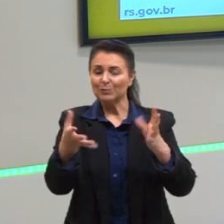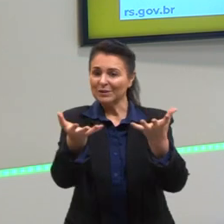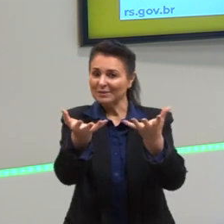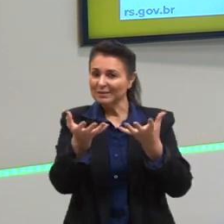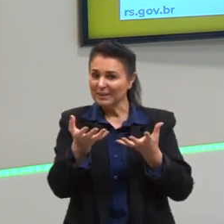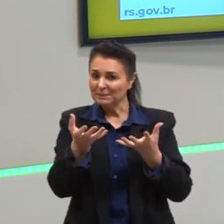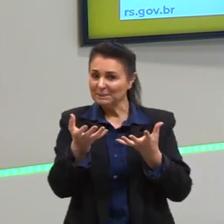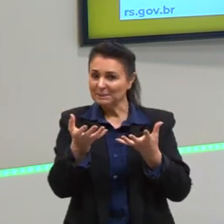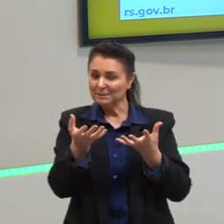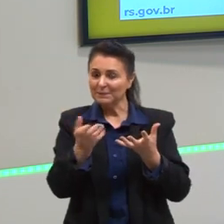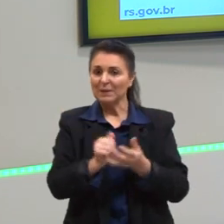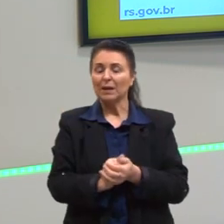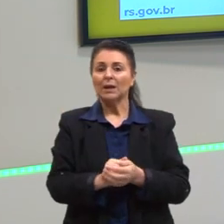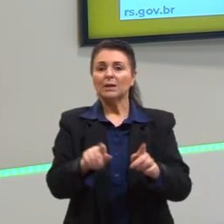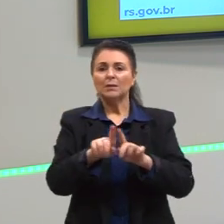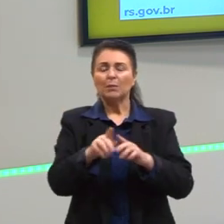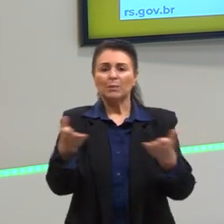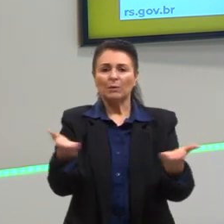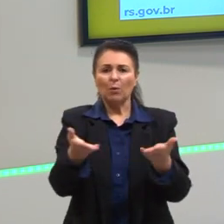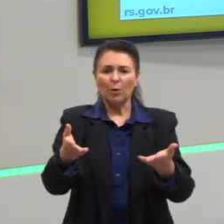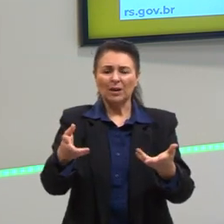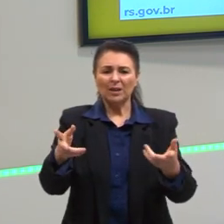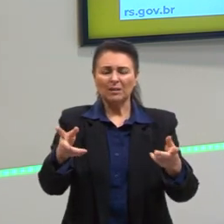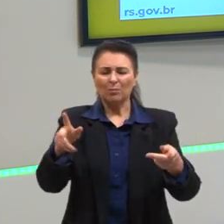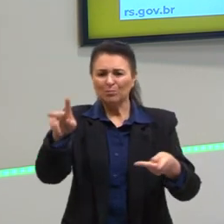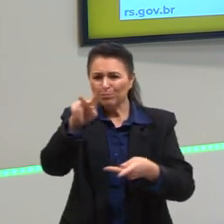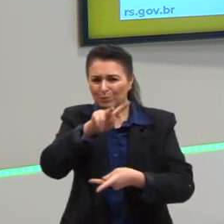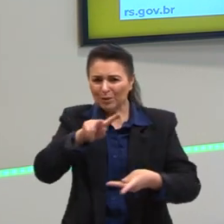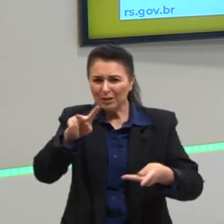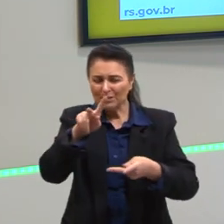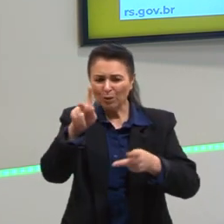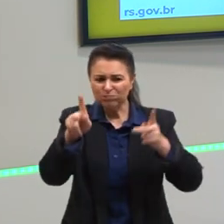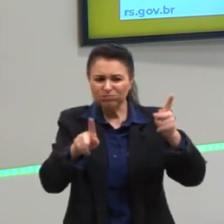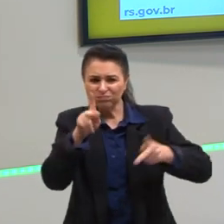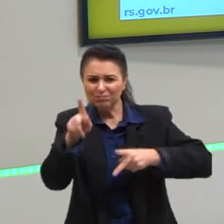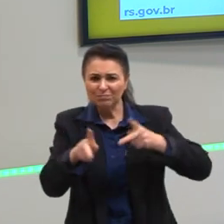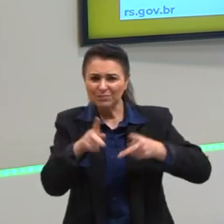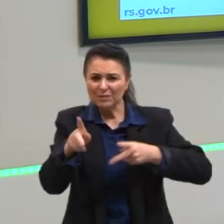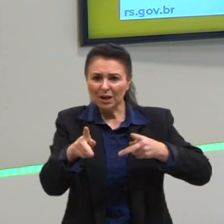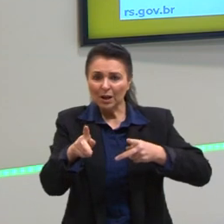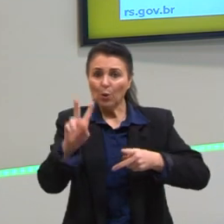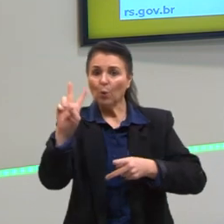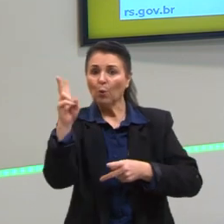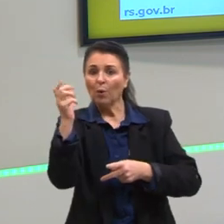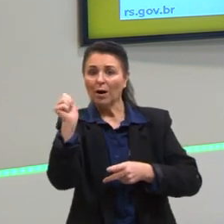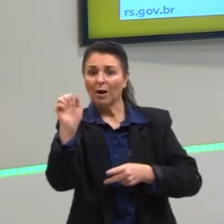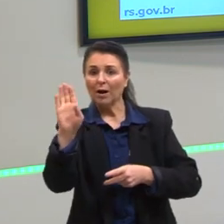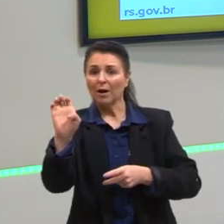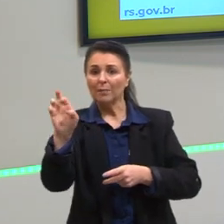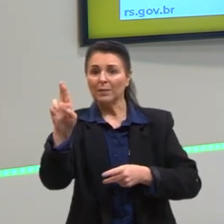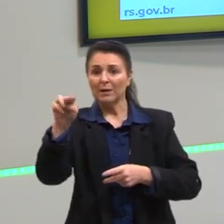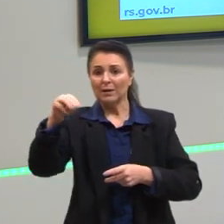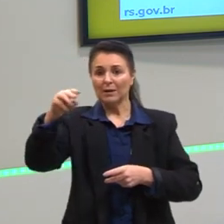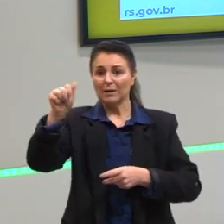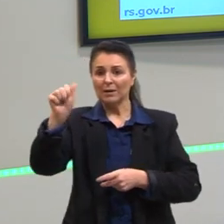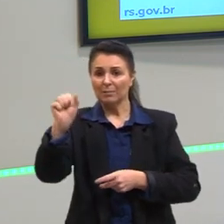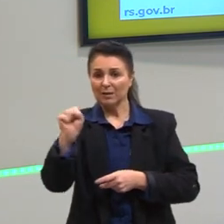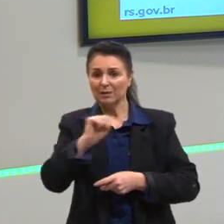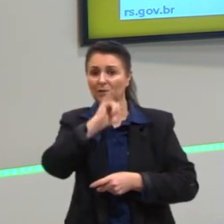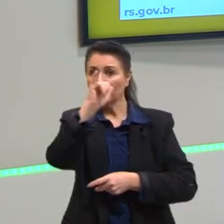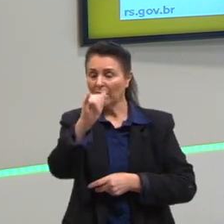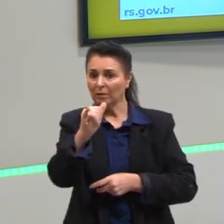nesse momento por exemplo polarizado nós estamos na verdade para o rabo mas faz parte do processo nós vamos chegar algum momento que